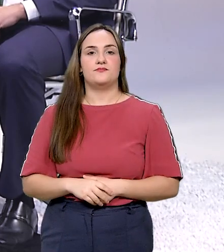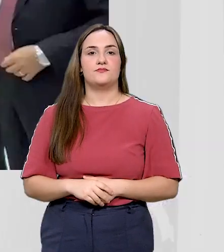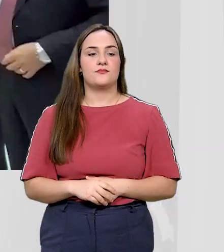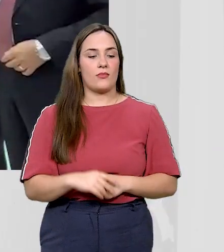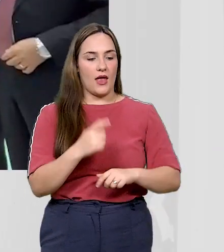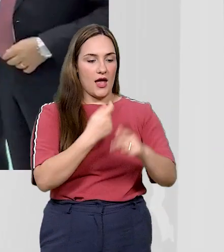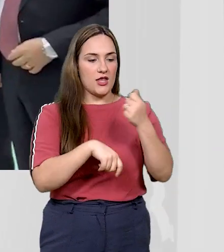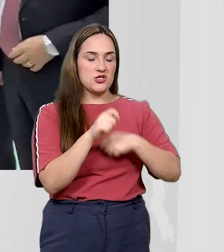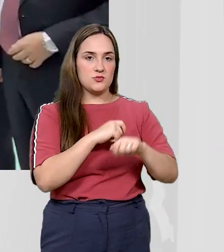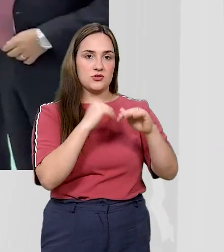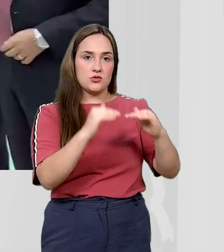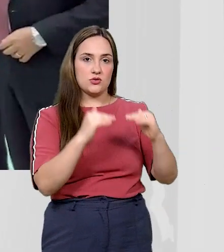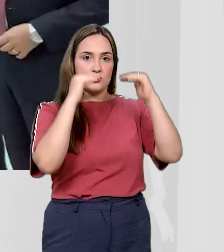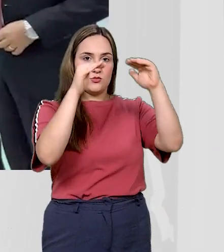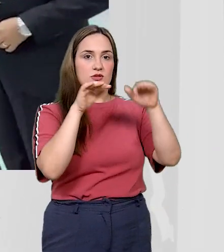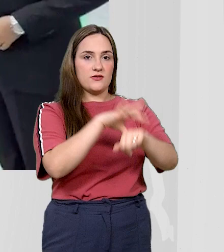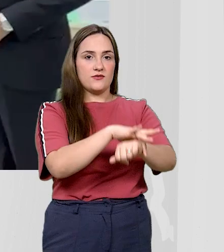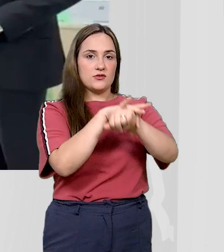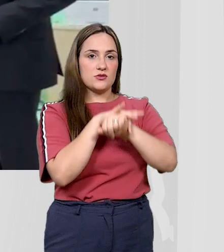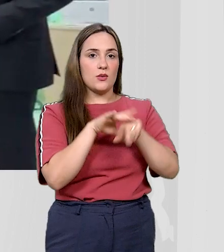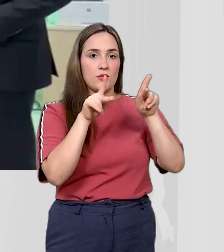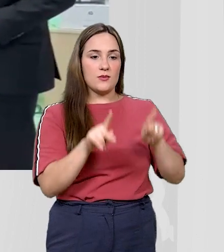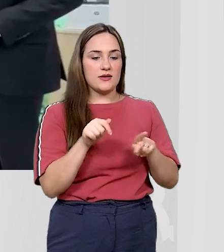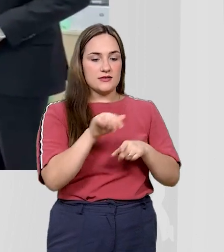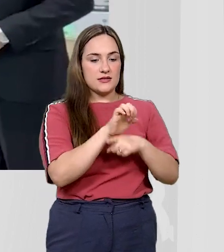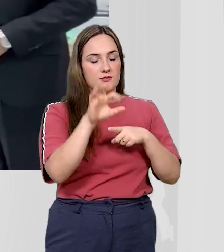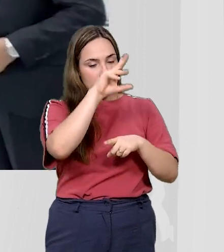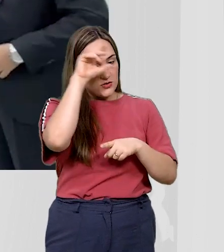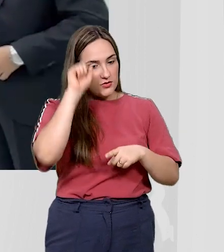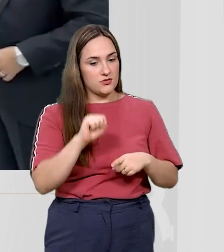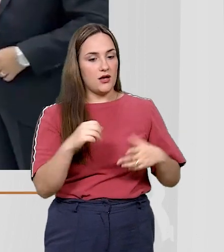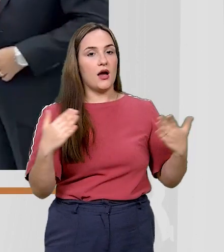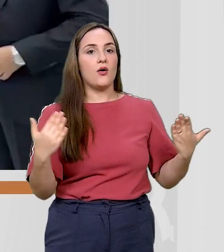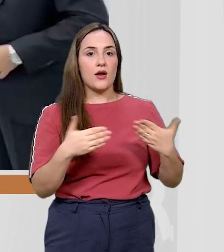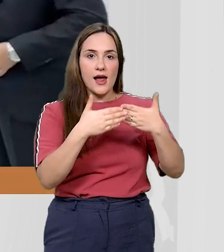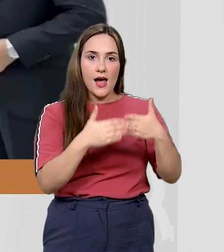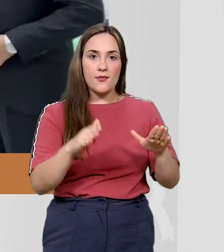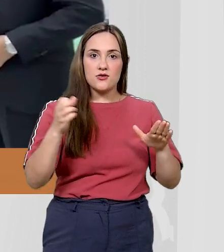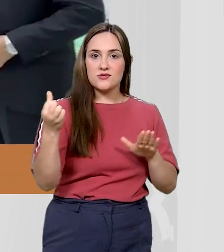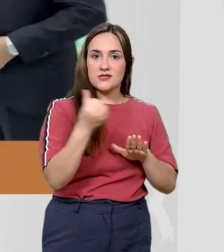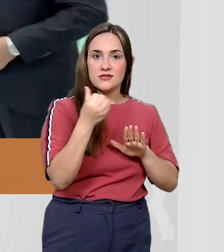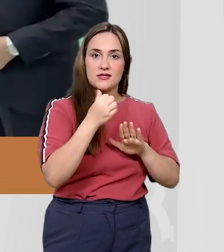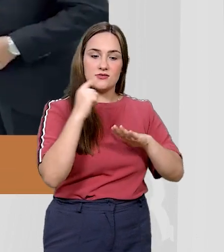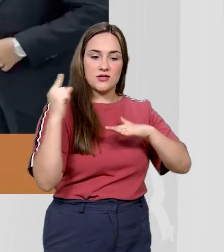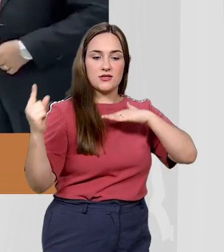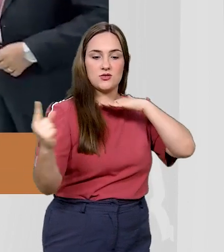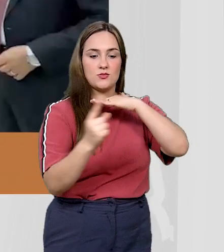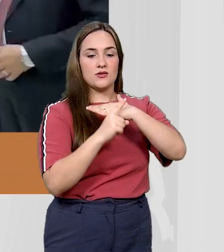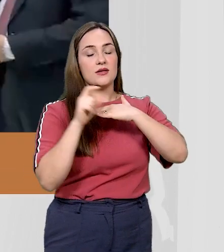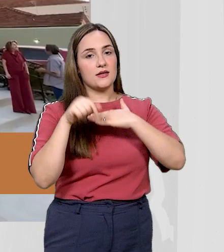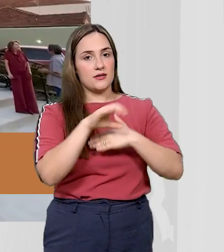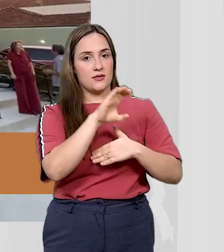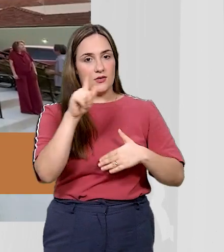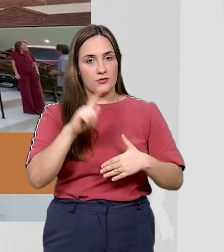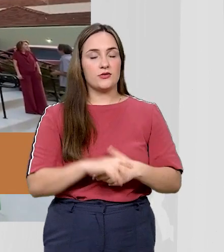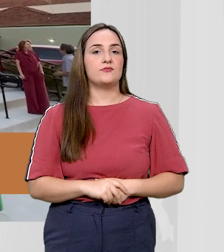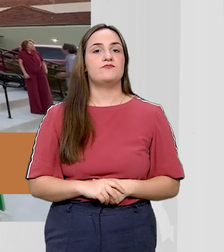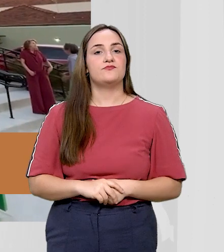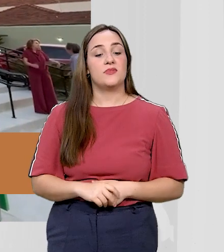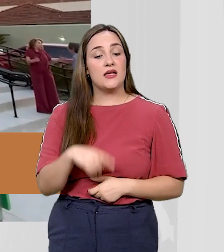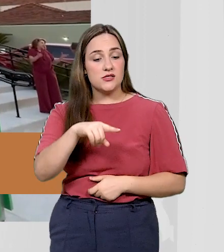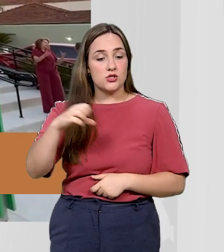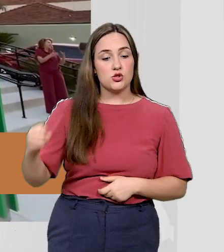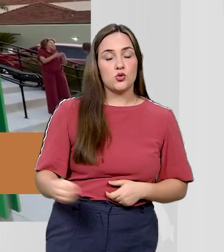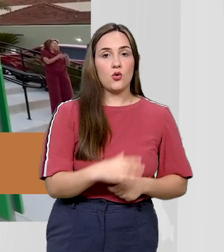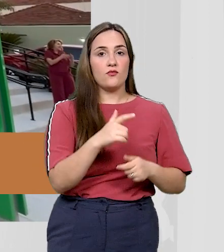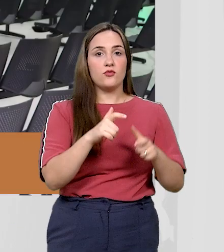Acompanhem. A Administração Superior da Defensoria Pública de Mato Grosso do Sul inaugurou a 6ª sede de atendimento em Campo Grande.